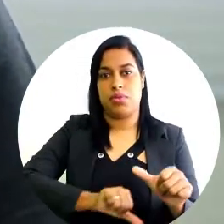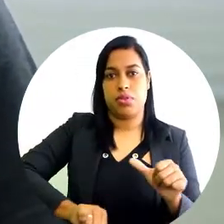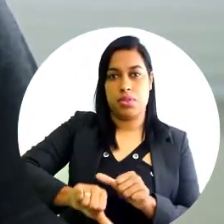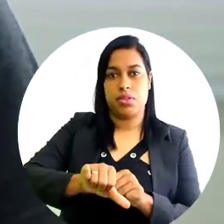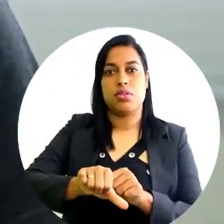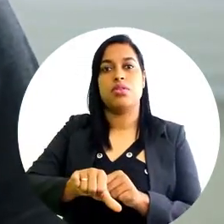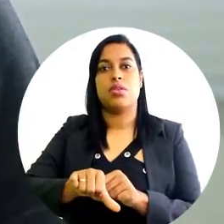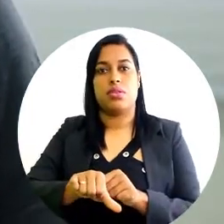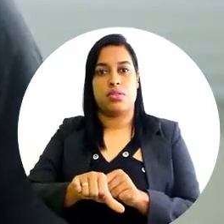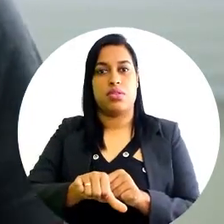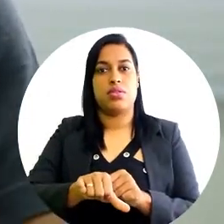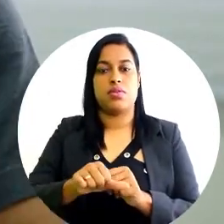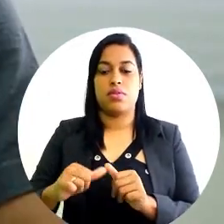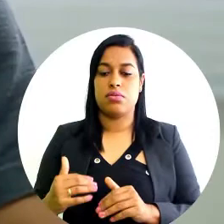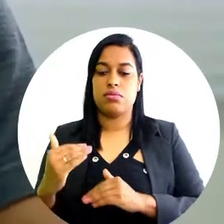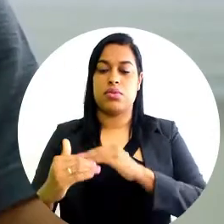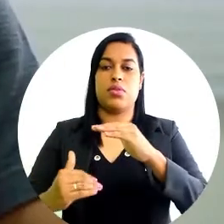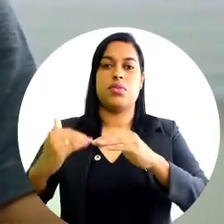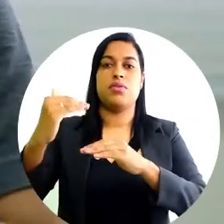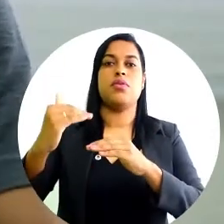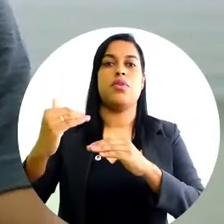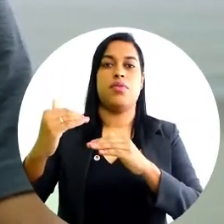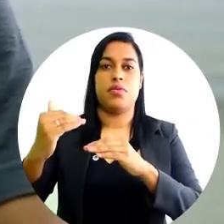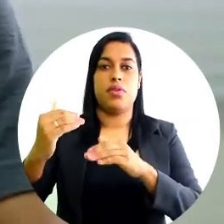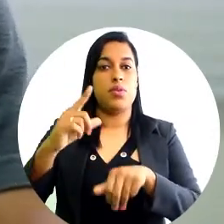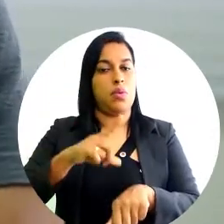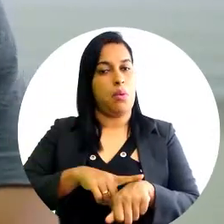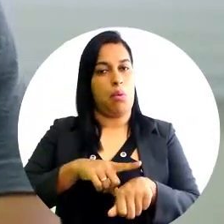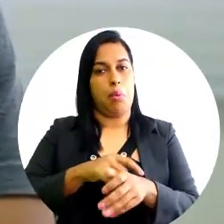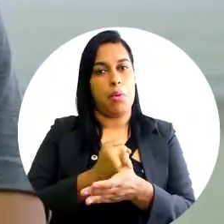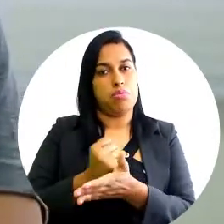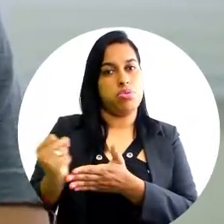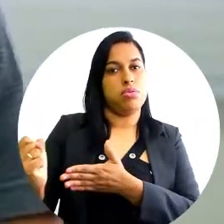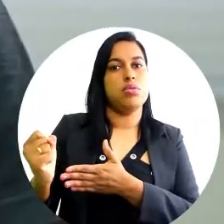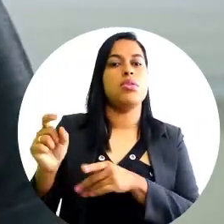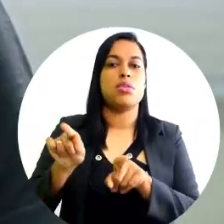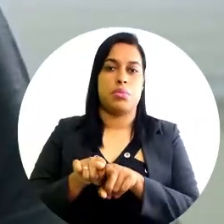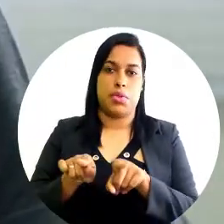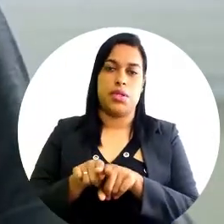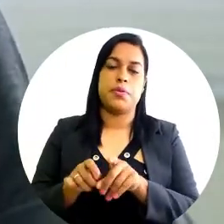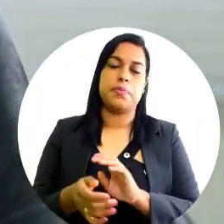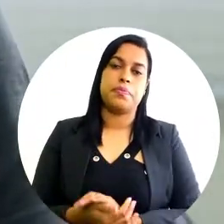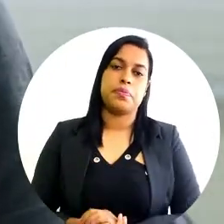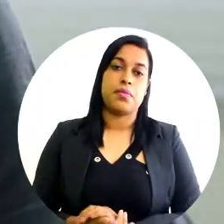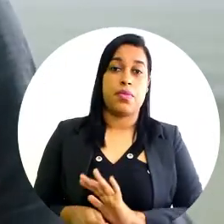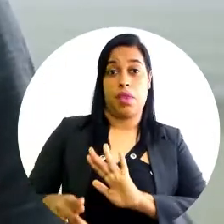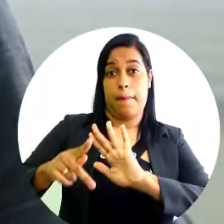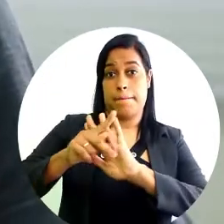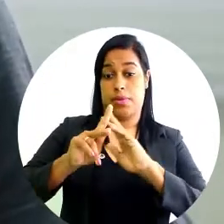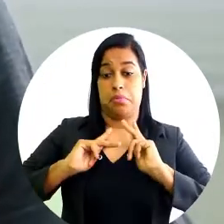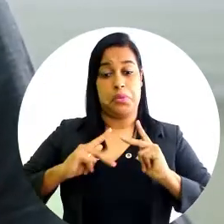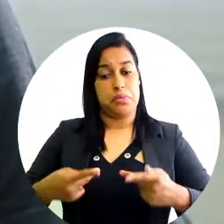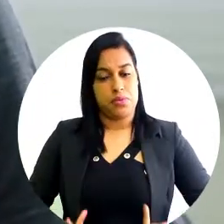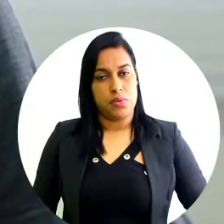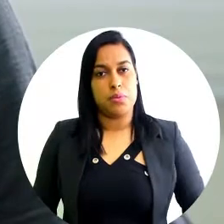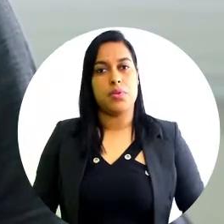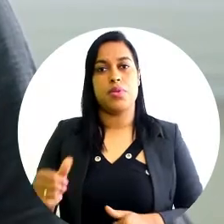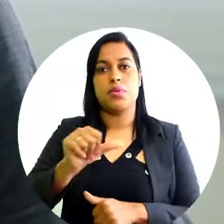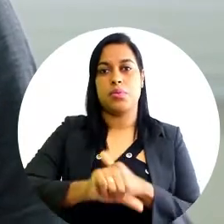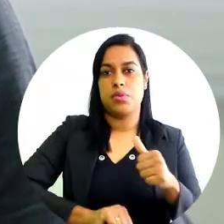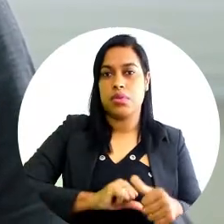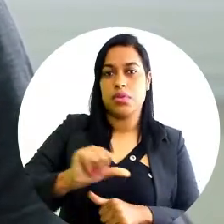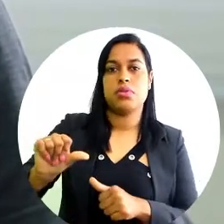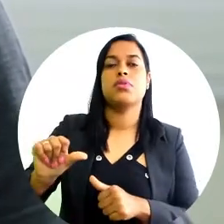de mudanças que vêm se desenvolvendo à medida que o tempo vai passando. Então, é próprio do